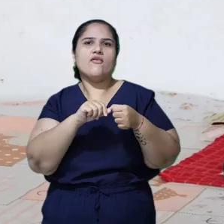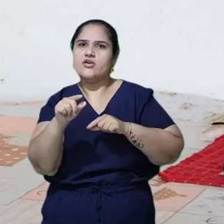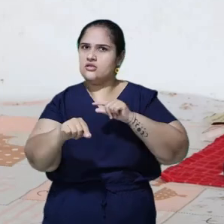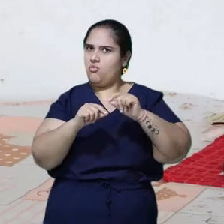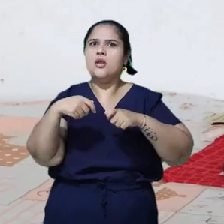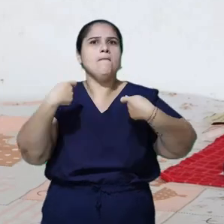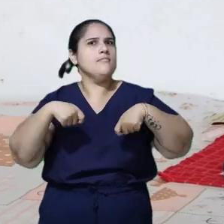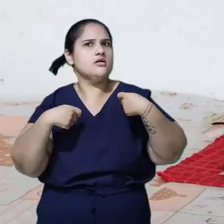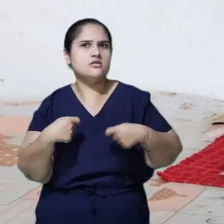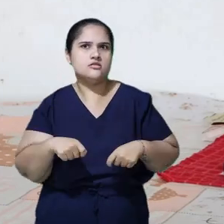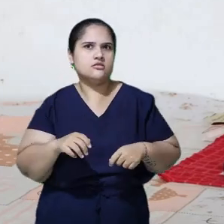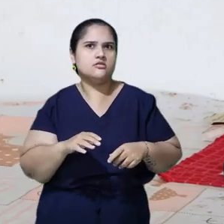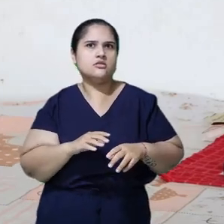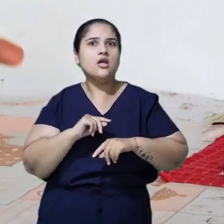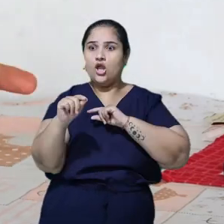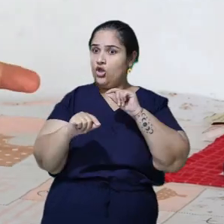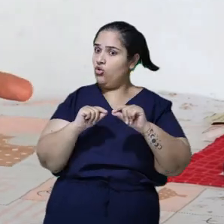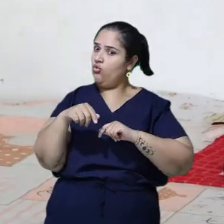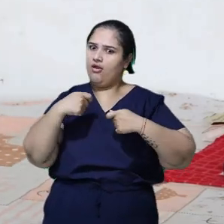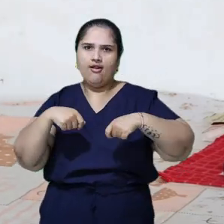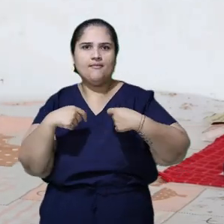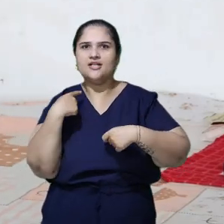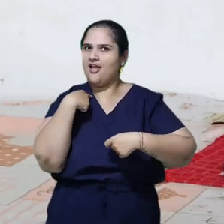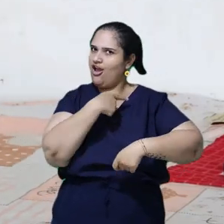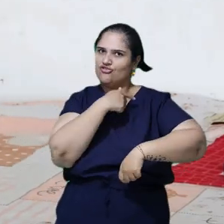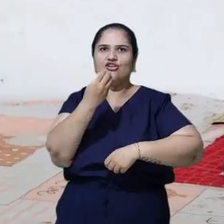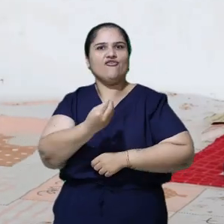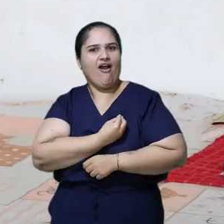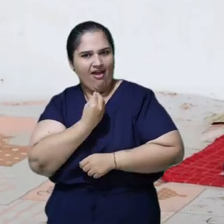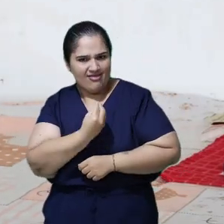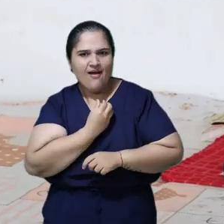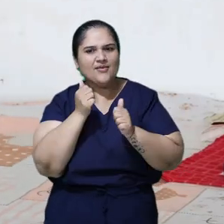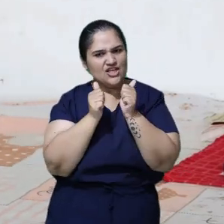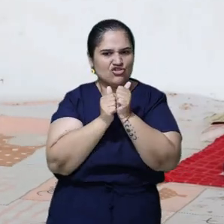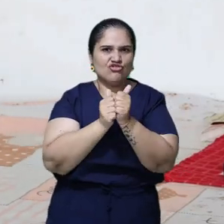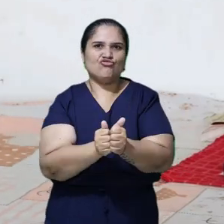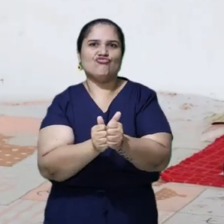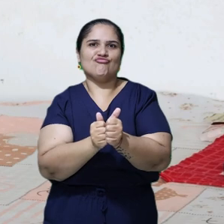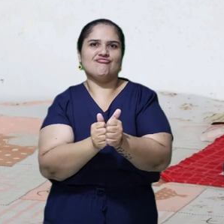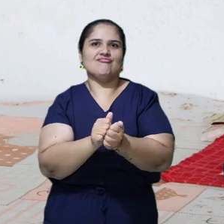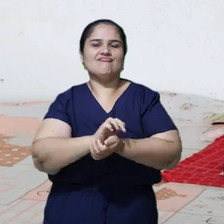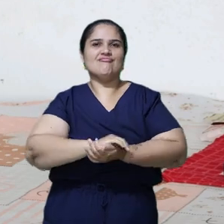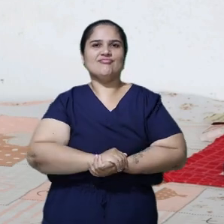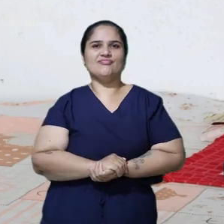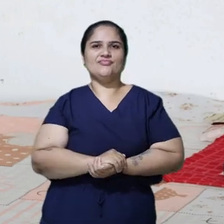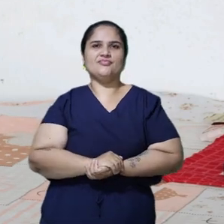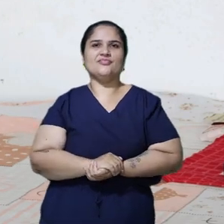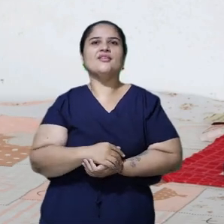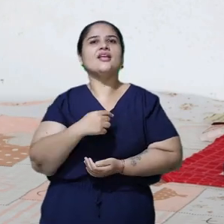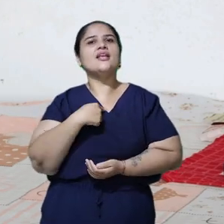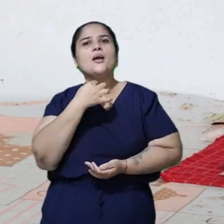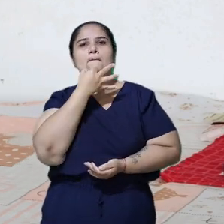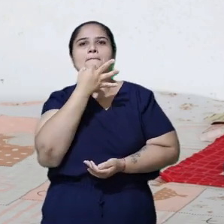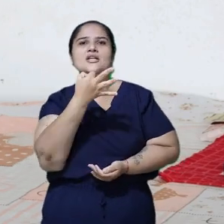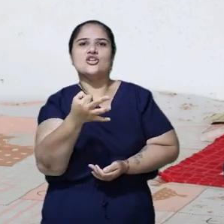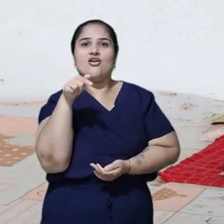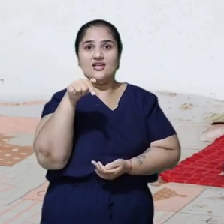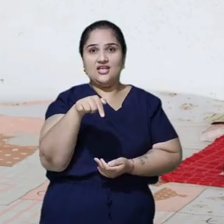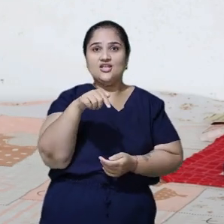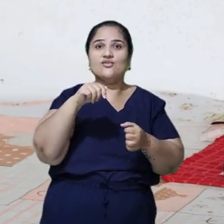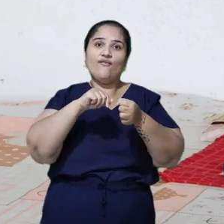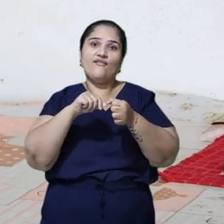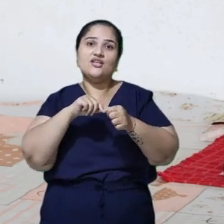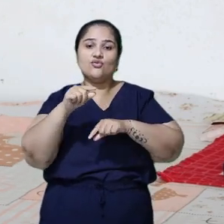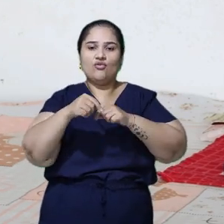precisar e no que ela precisar a gente vai estar presente. E eu acho que isso fez com que o tratamento da Nayara